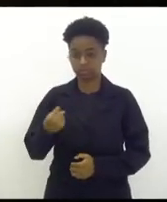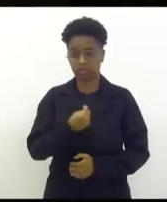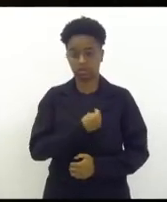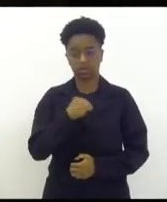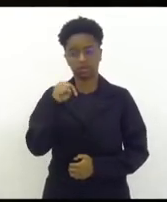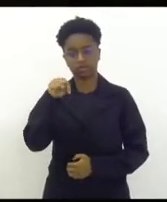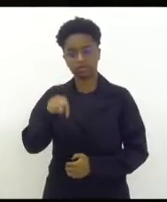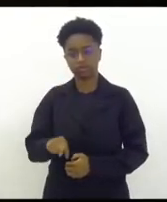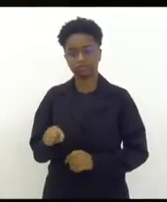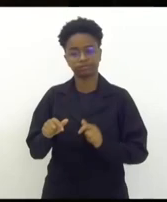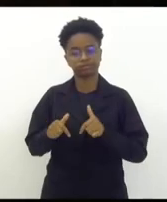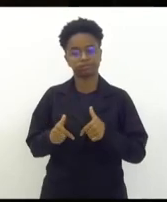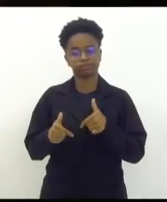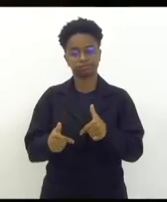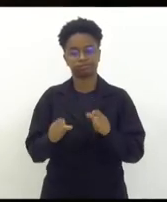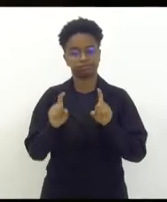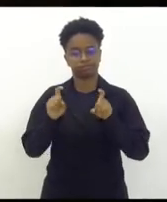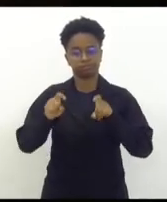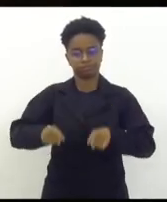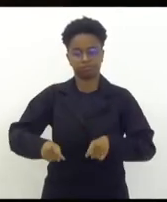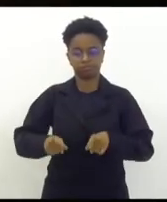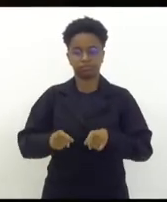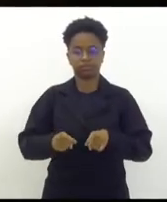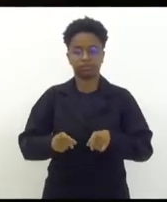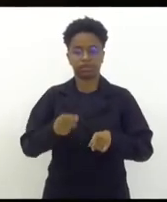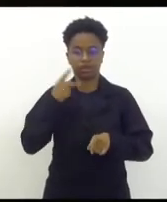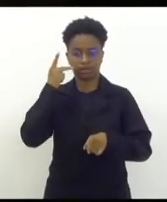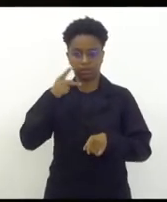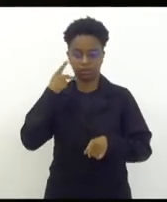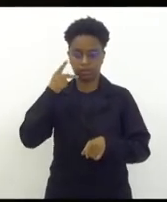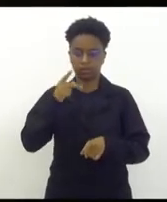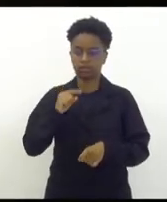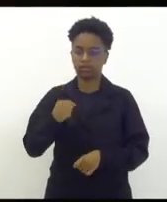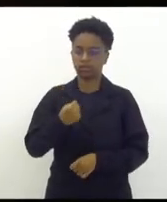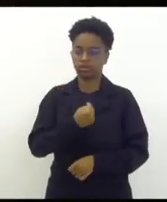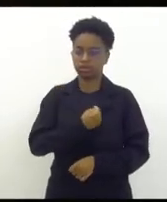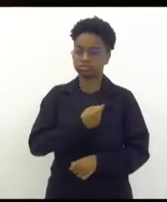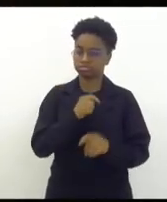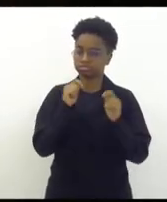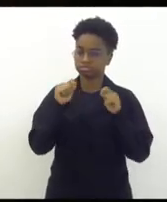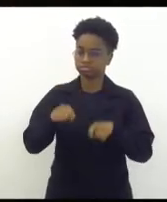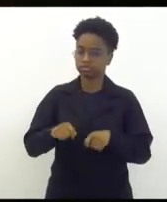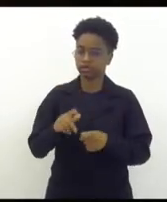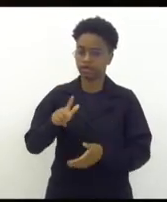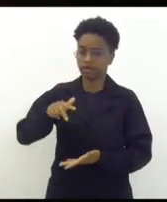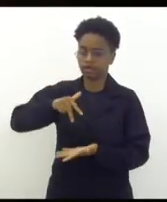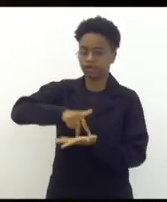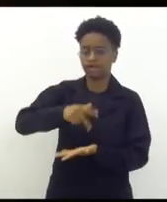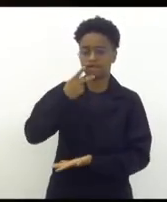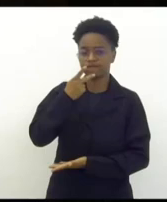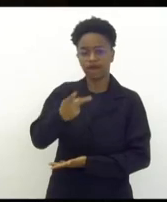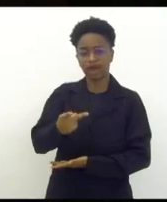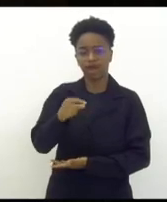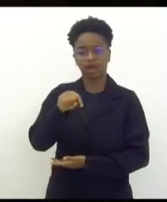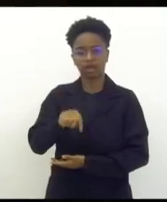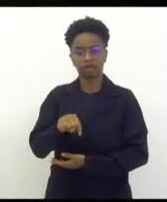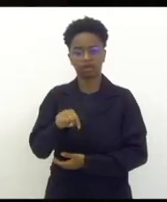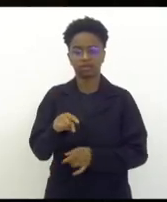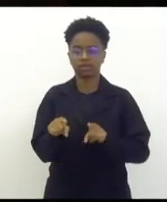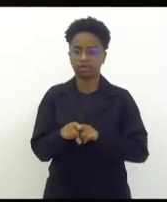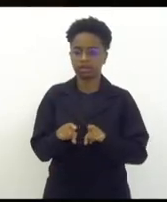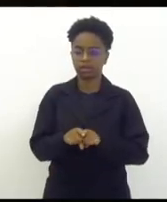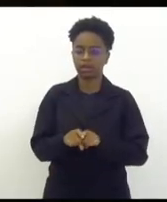no exercício de um mandato parlamentar que temos a possibilidade de falar na Tribuna a possibilidade